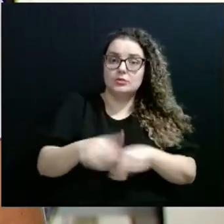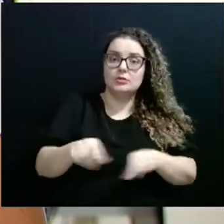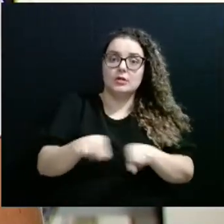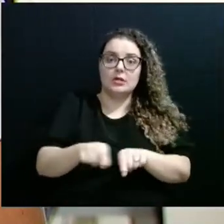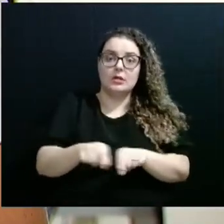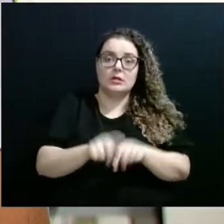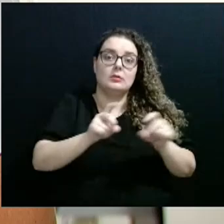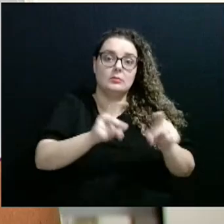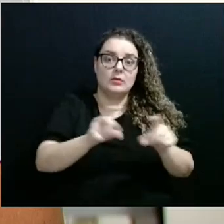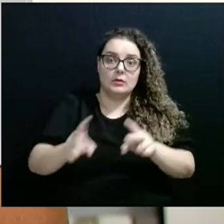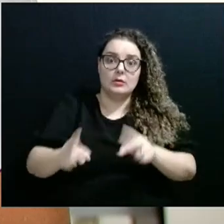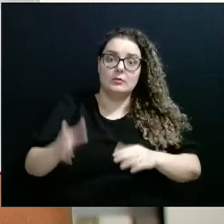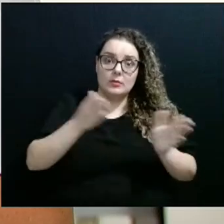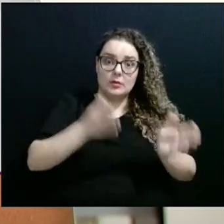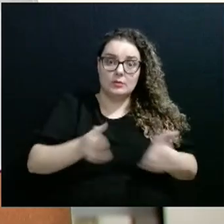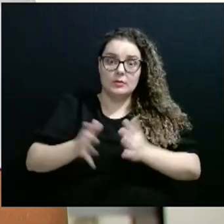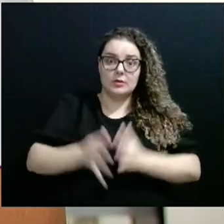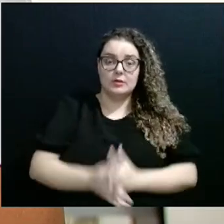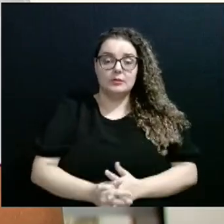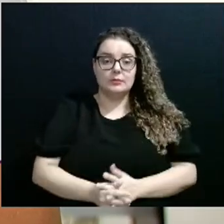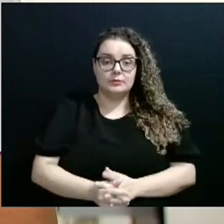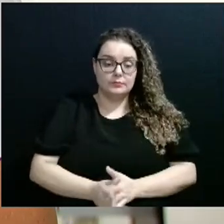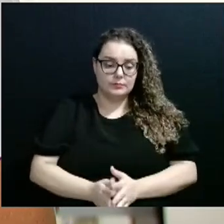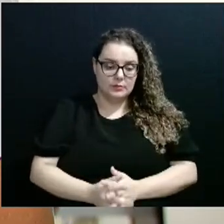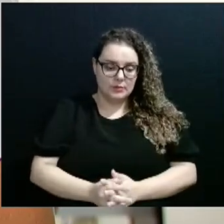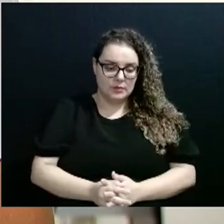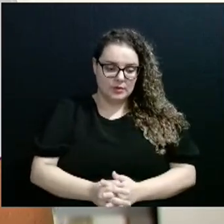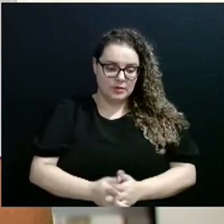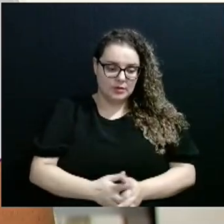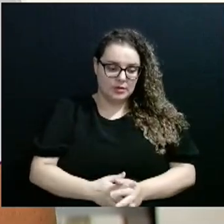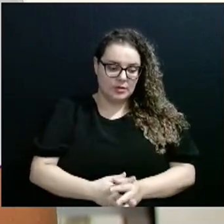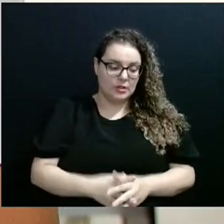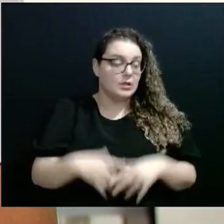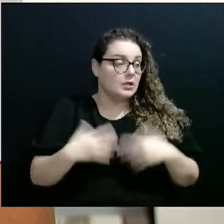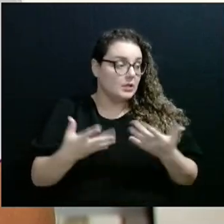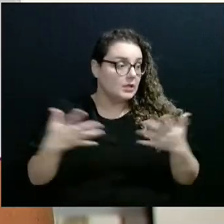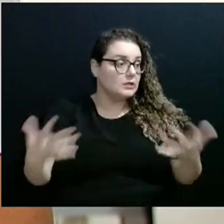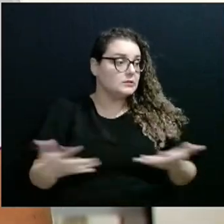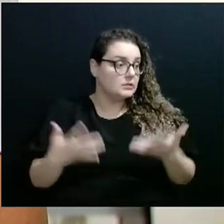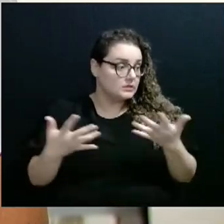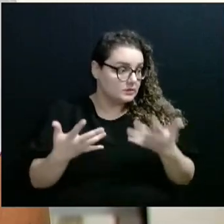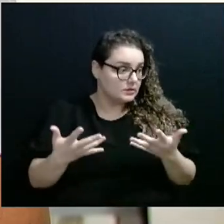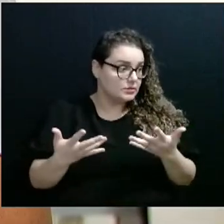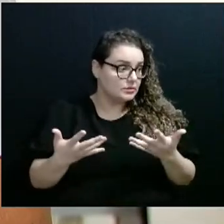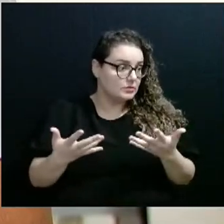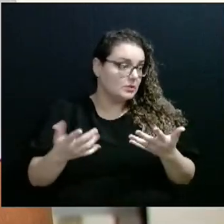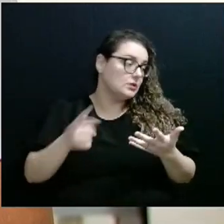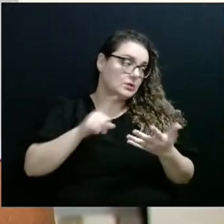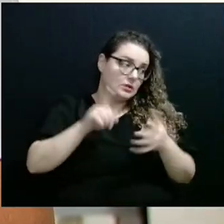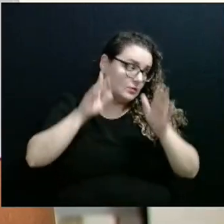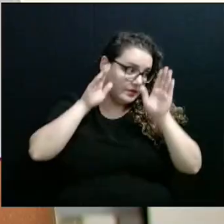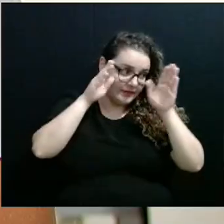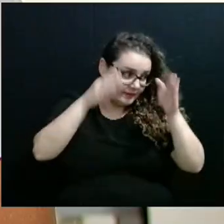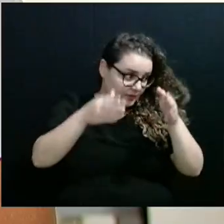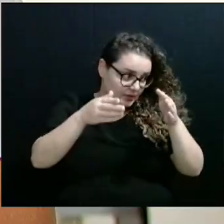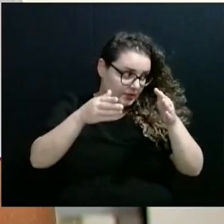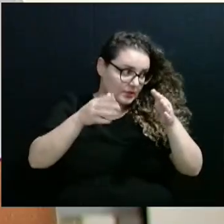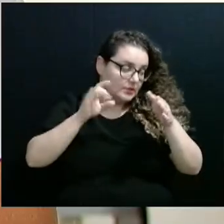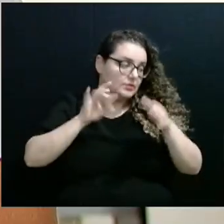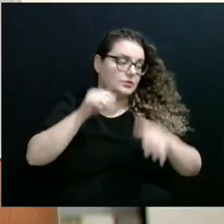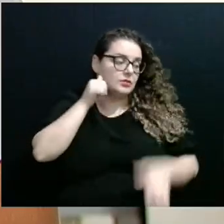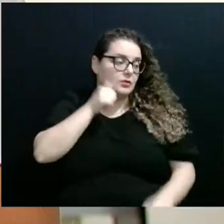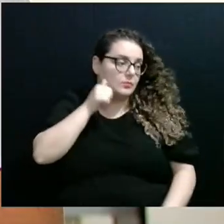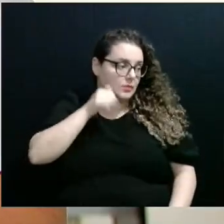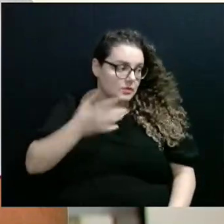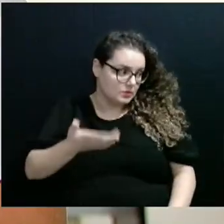elas produzem. E essa iniciativa, então, ela não é focada apenas para as mulheres da